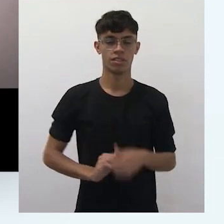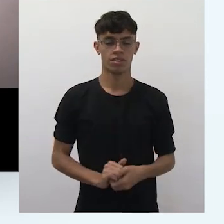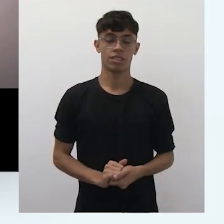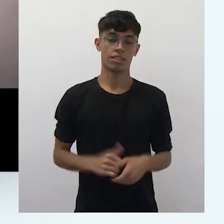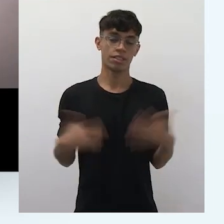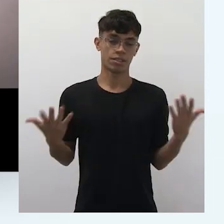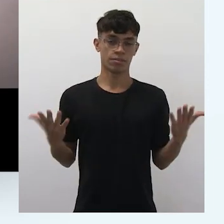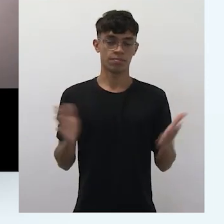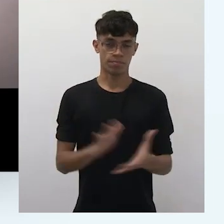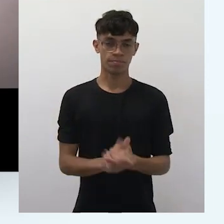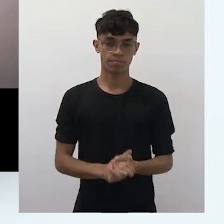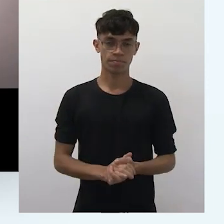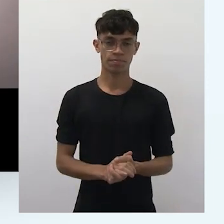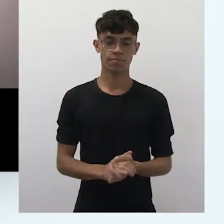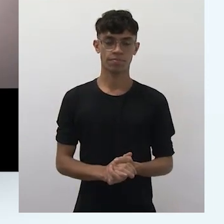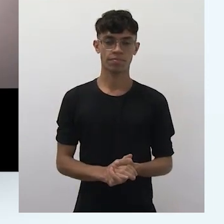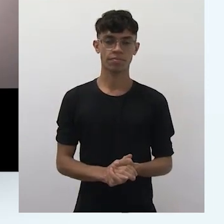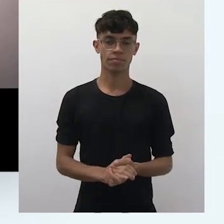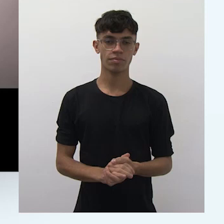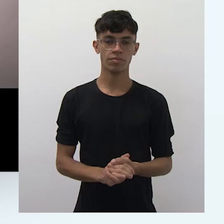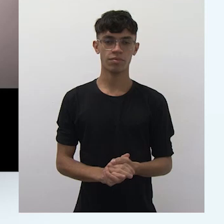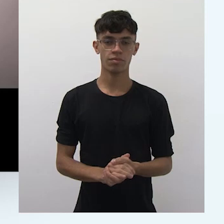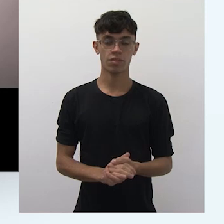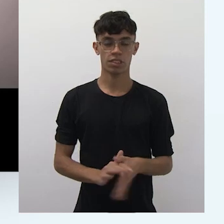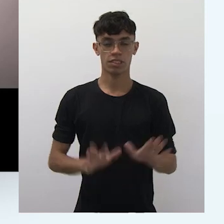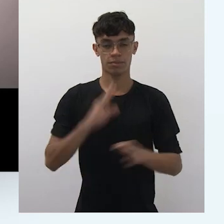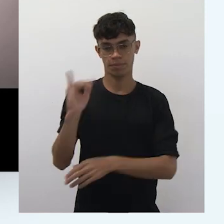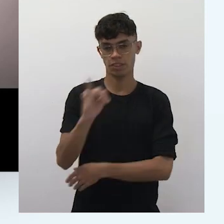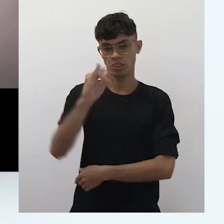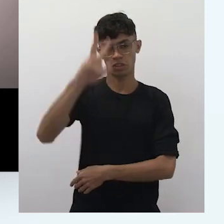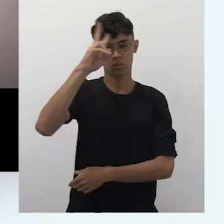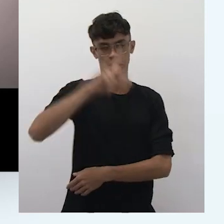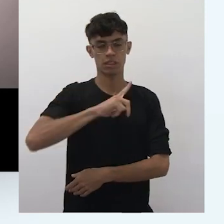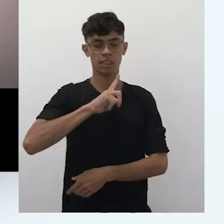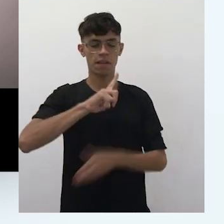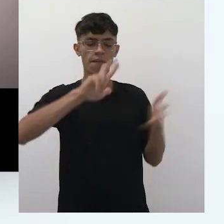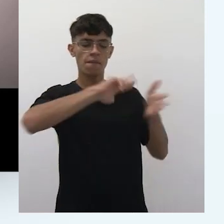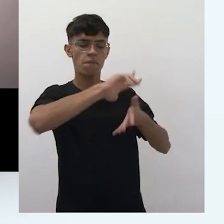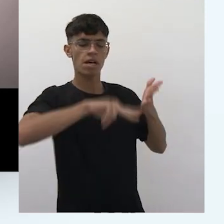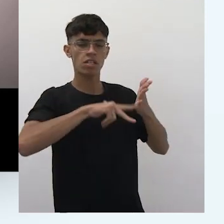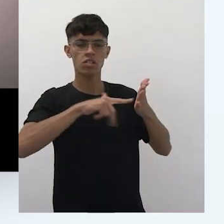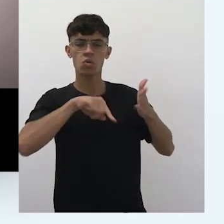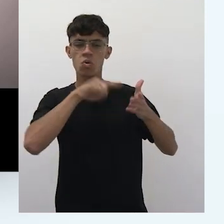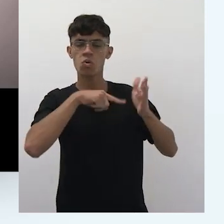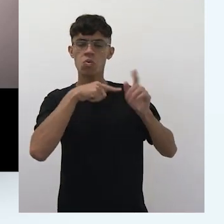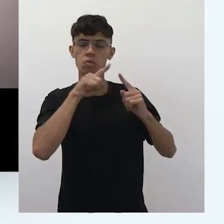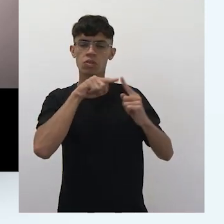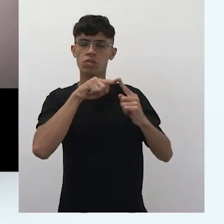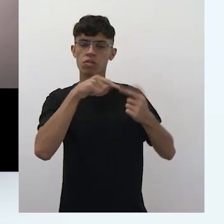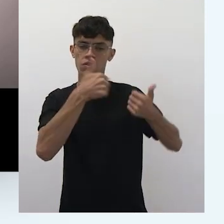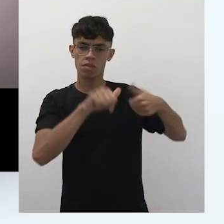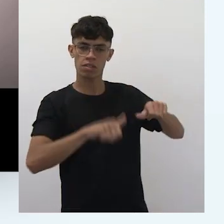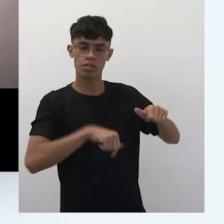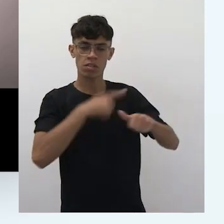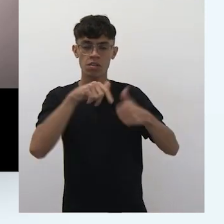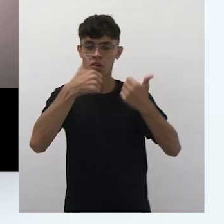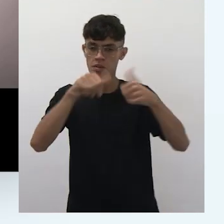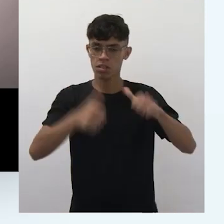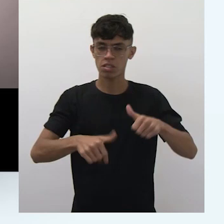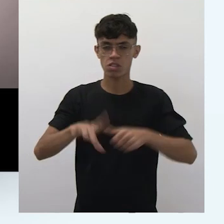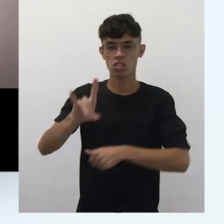Bom, inicialmente, cabe lembrar que existem várias modalidades de avaliação. Avaliação